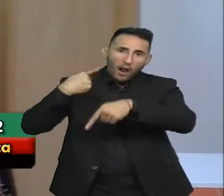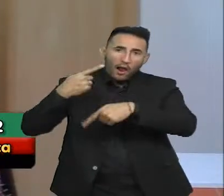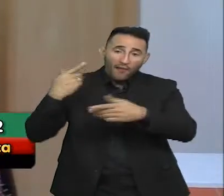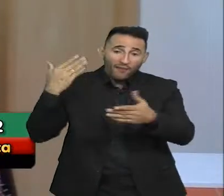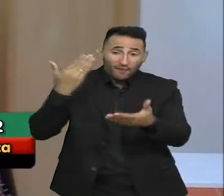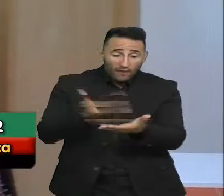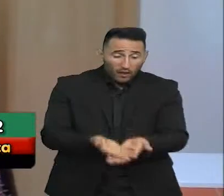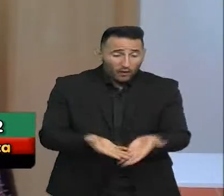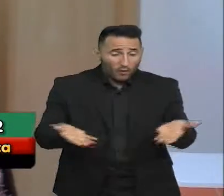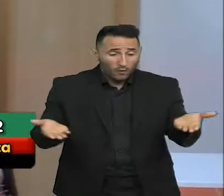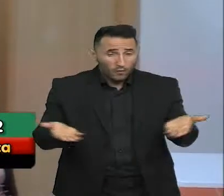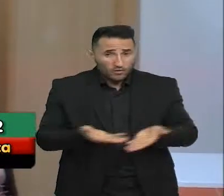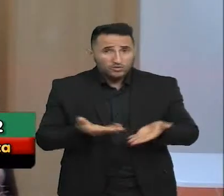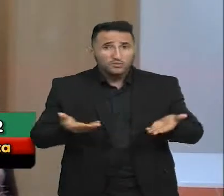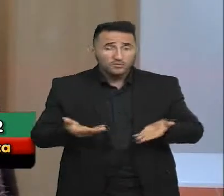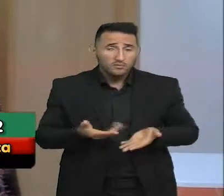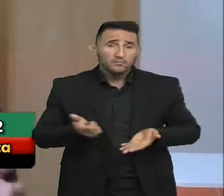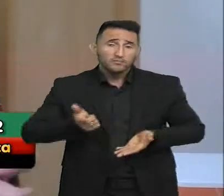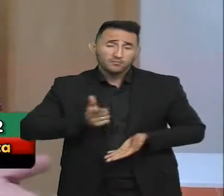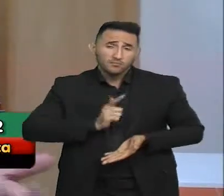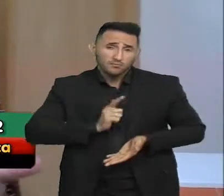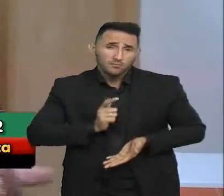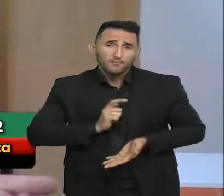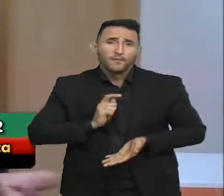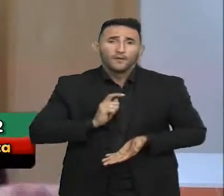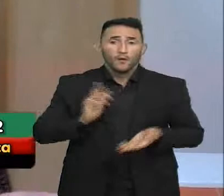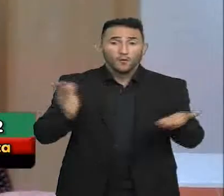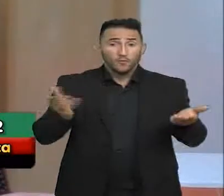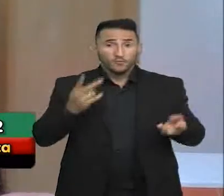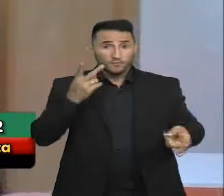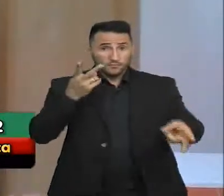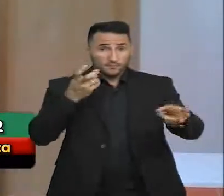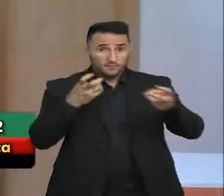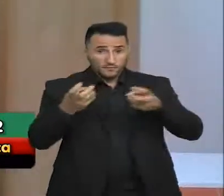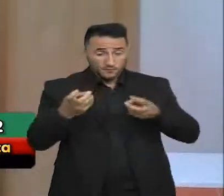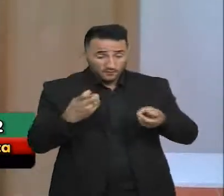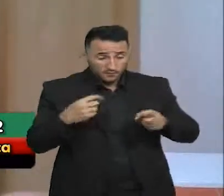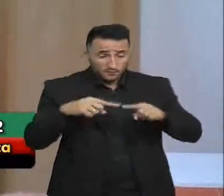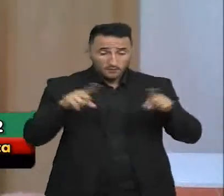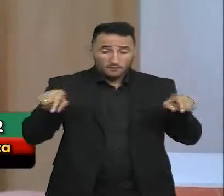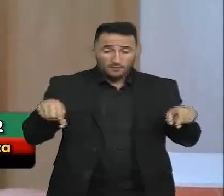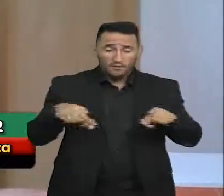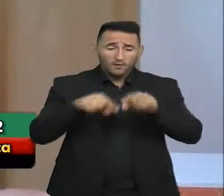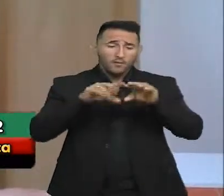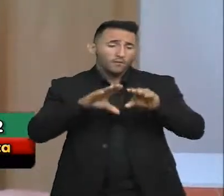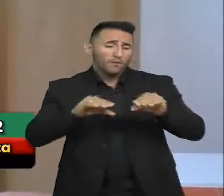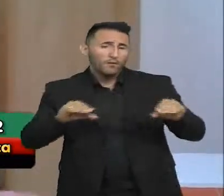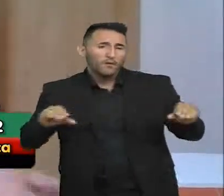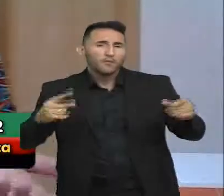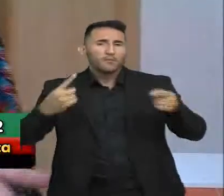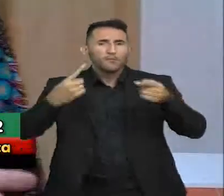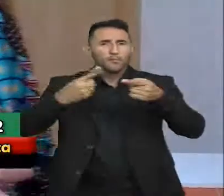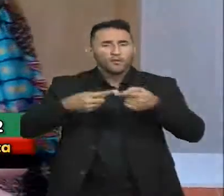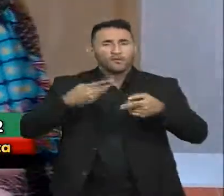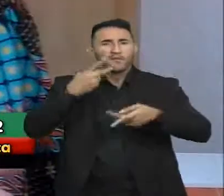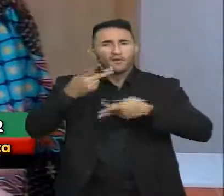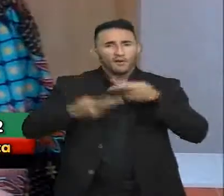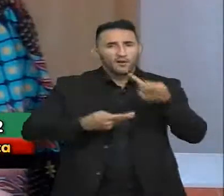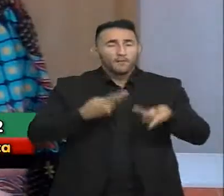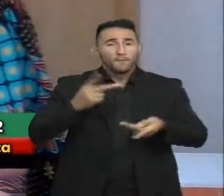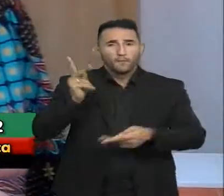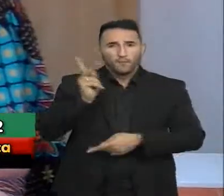que eram o quê? Os nossos griots. E eu vejo hoje aqui, eu sinto muito confortável de falar sobre isso, porque Juliana,